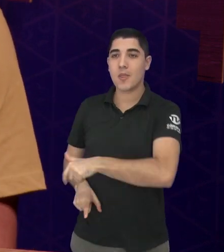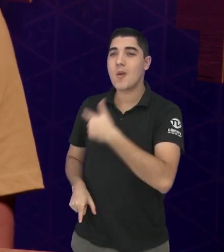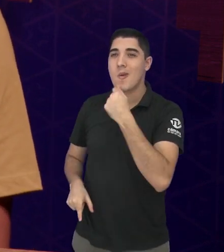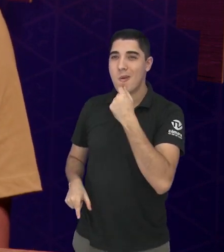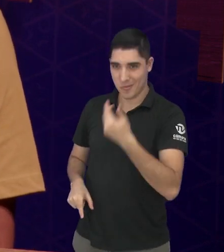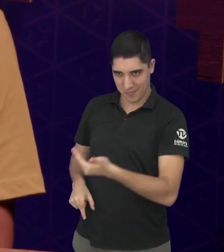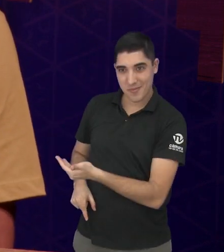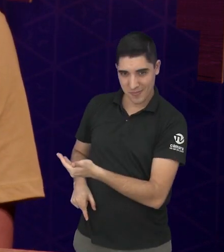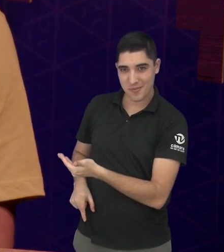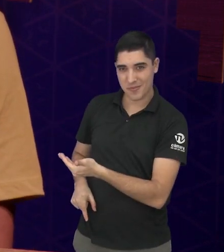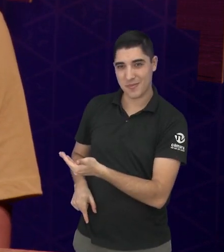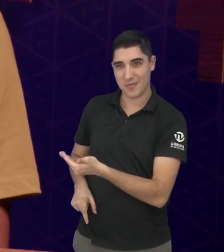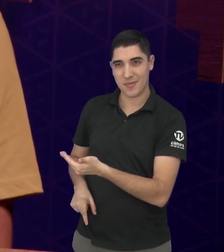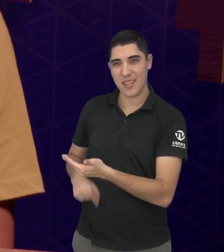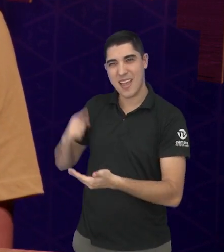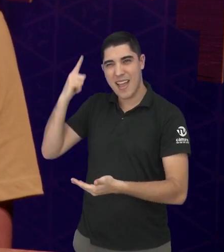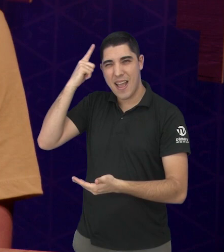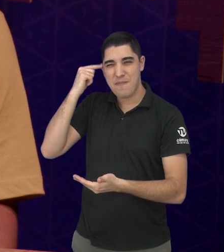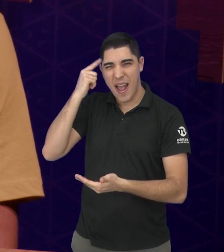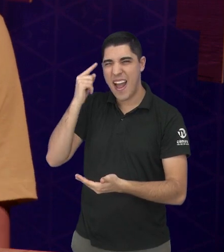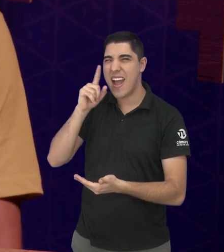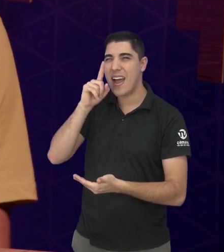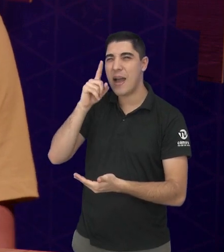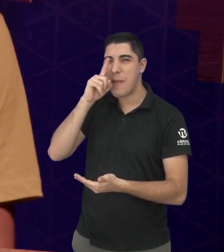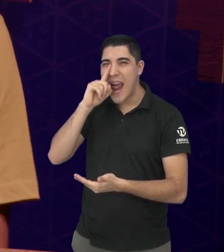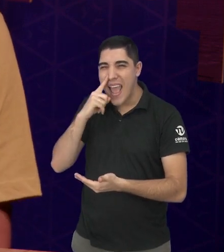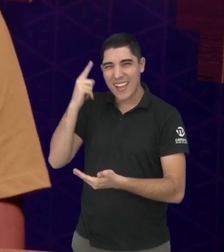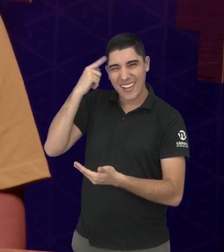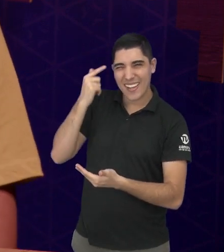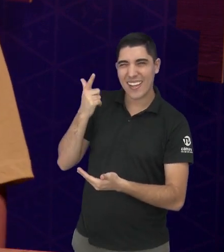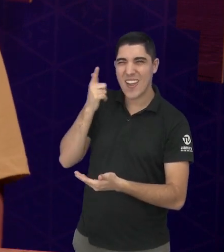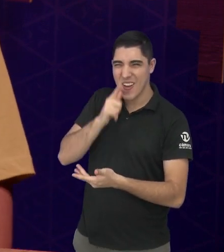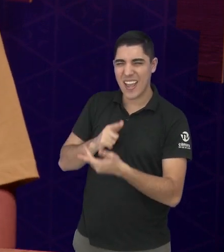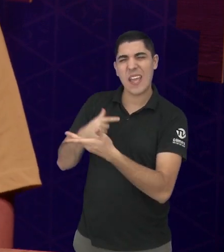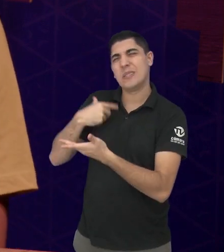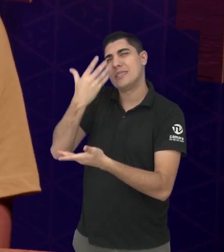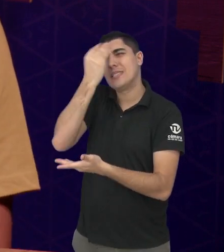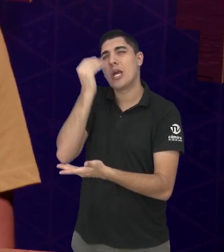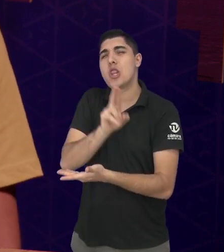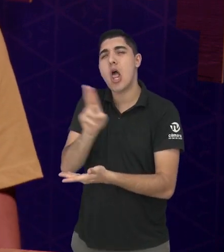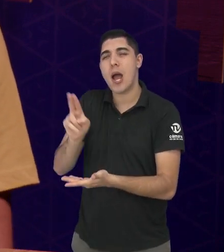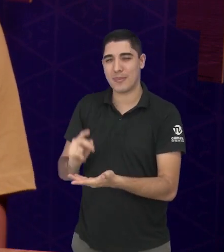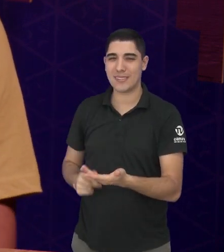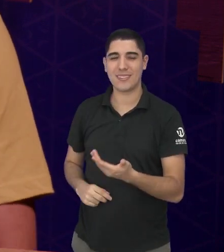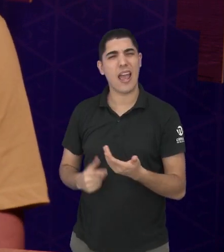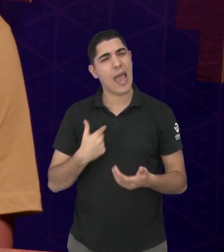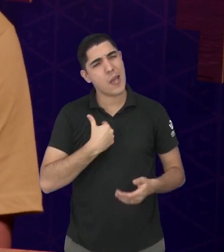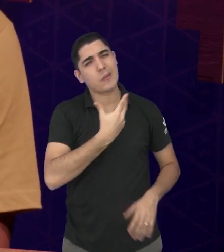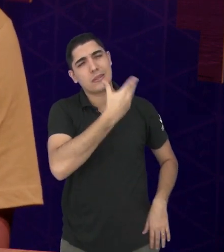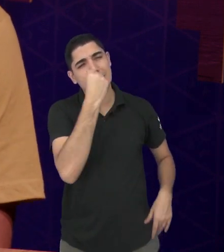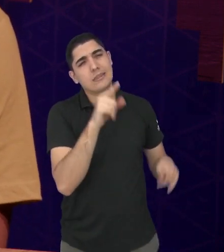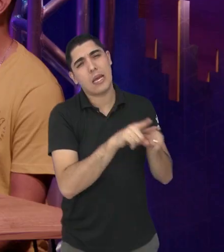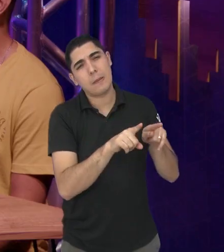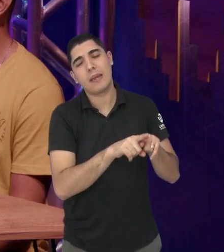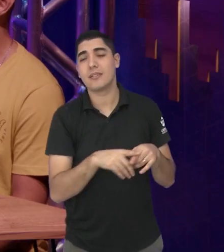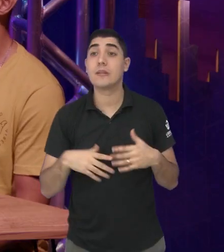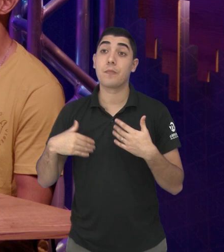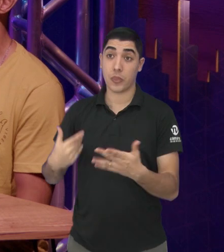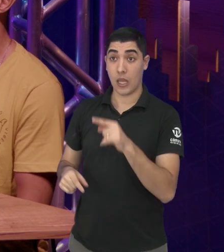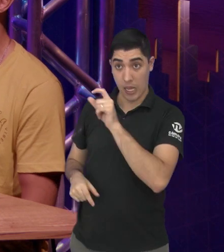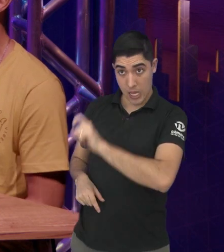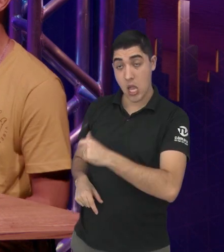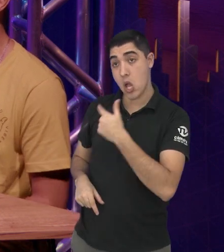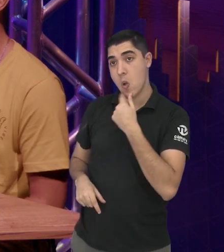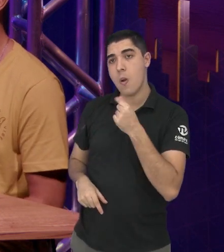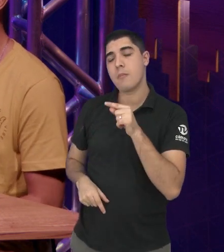inclusive esse carinha ruivinho aí desse episódio de Black Mirror que eu falei, que eu esqueci o nome dele. Eu esqueci também.